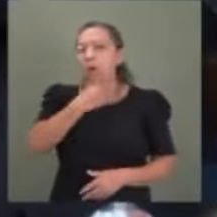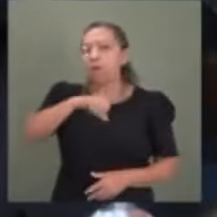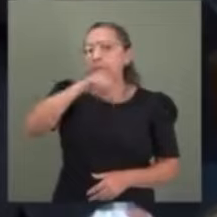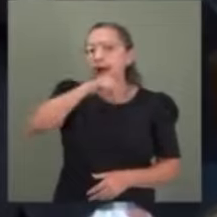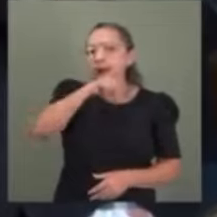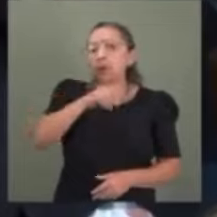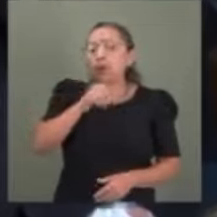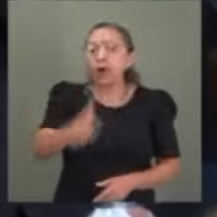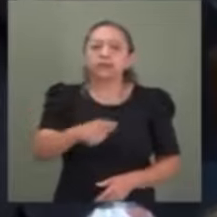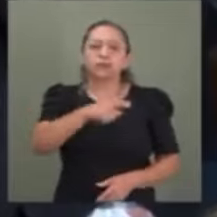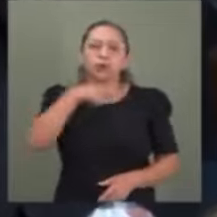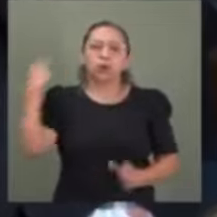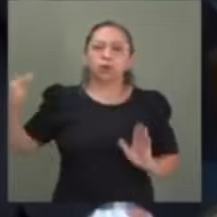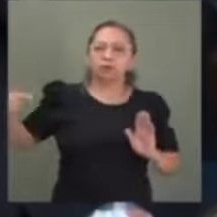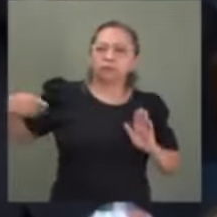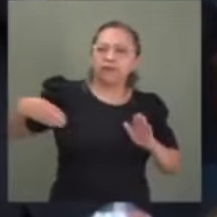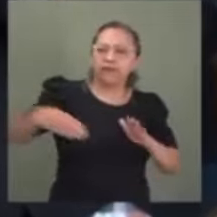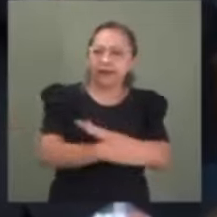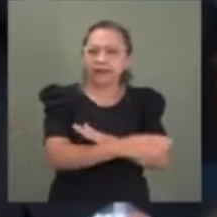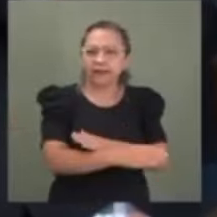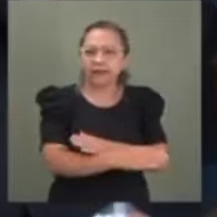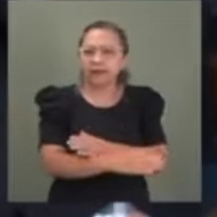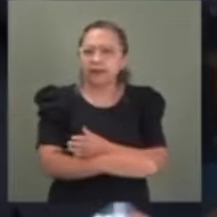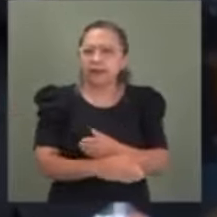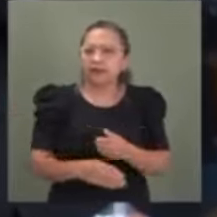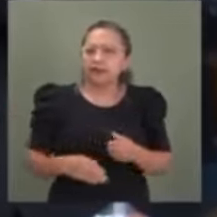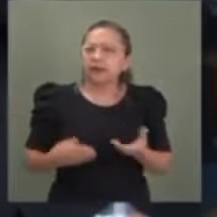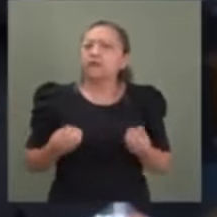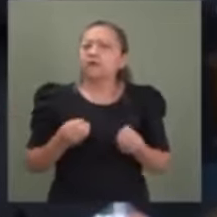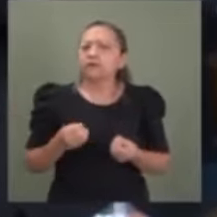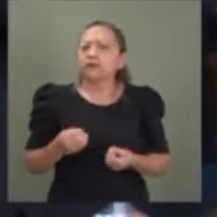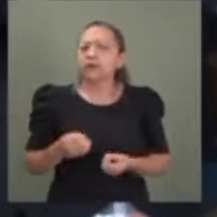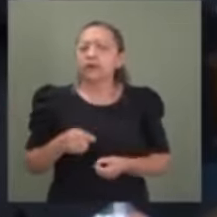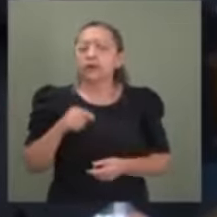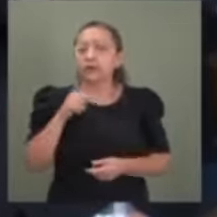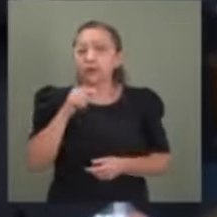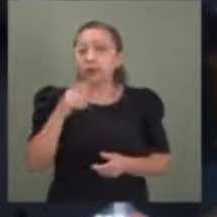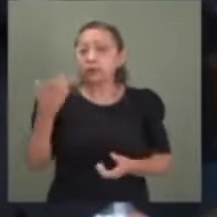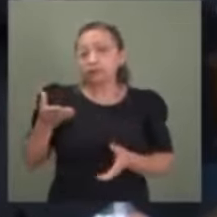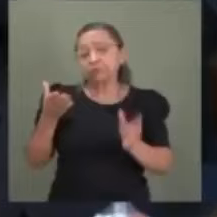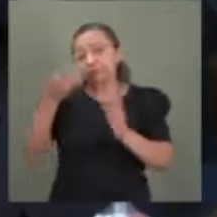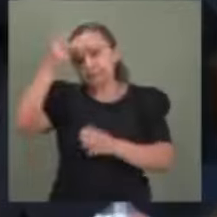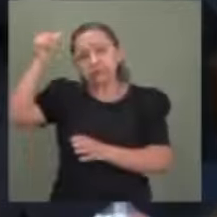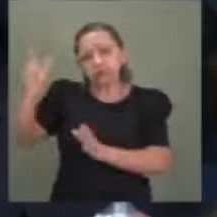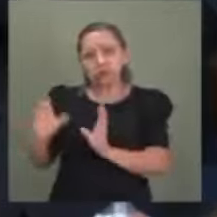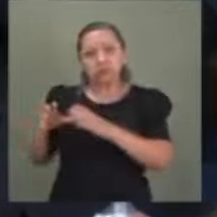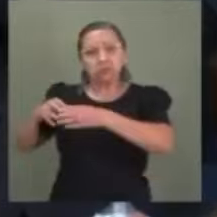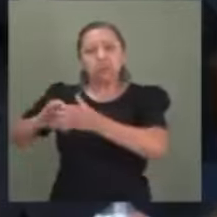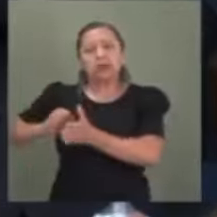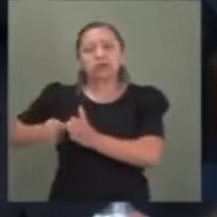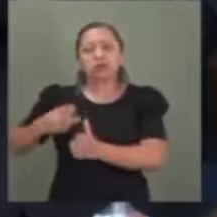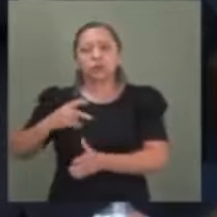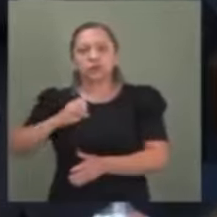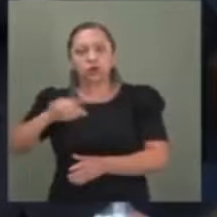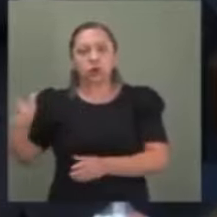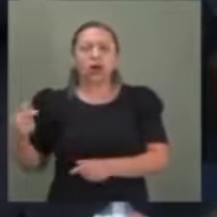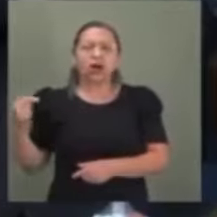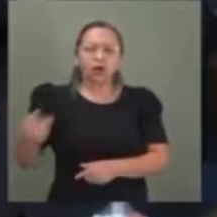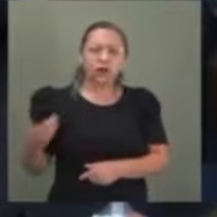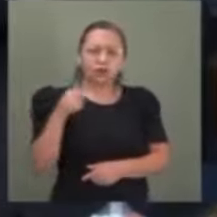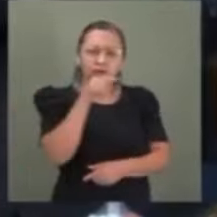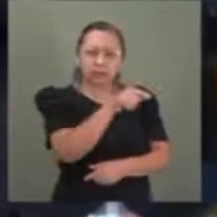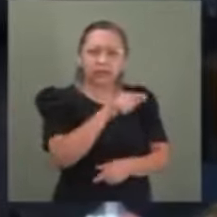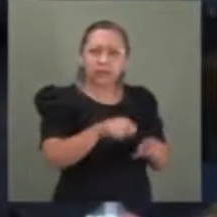do PSOL. O senhor, recebendo agora ameaças de uma organização